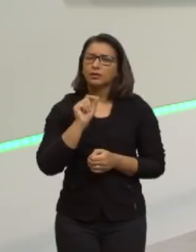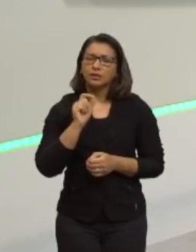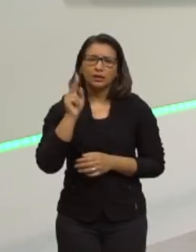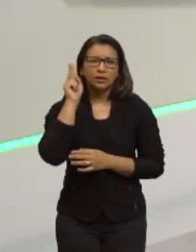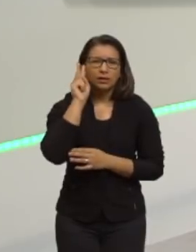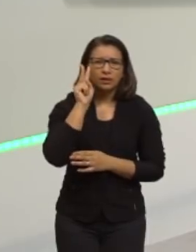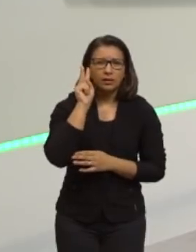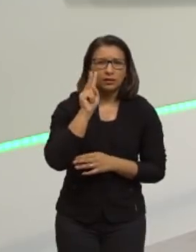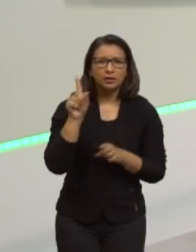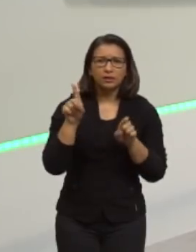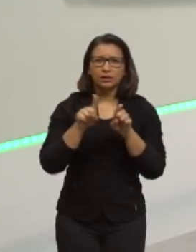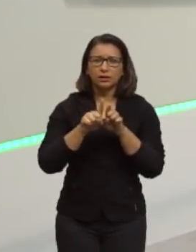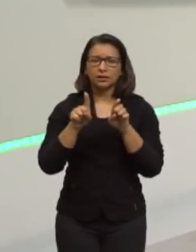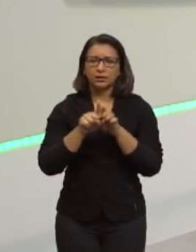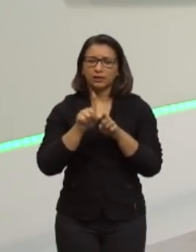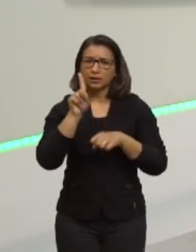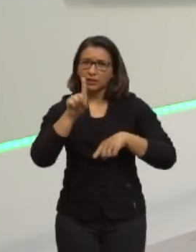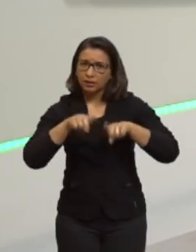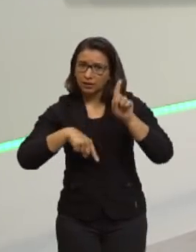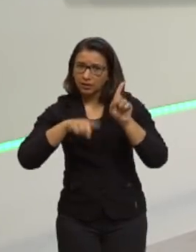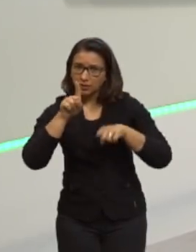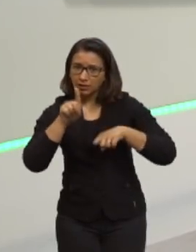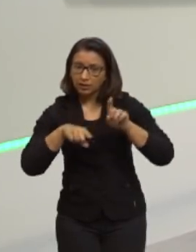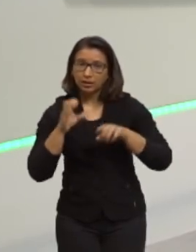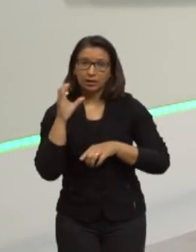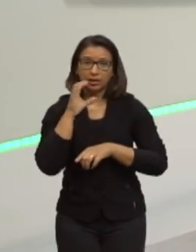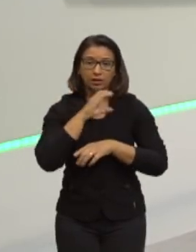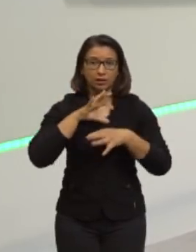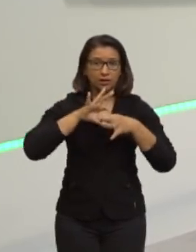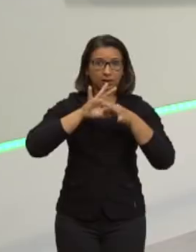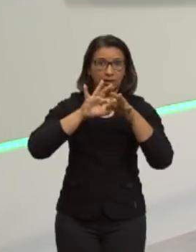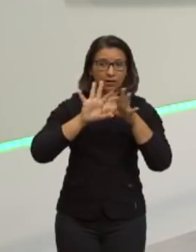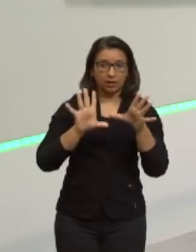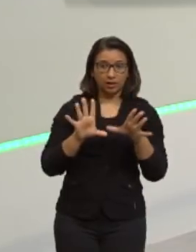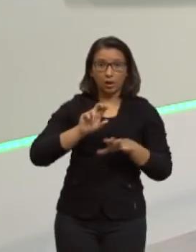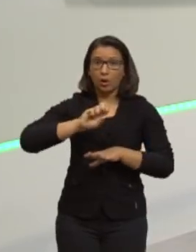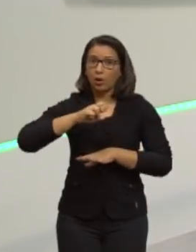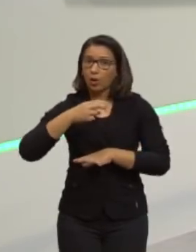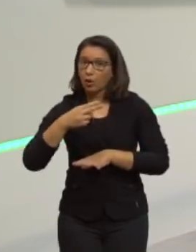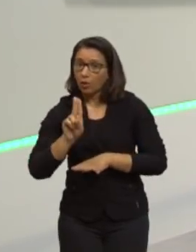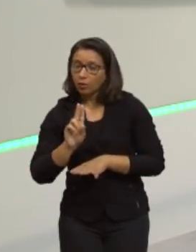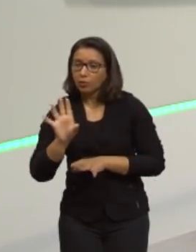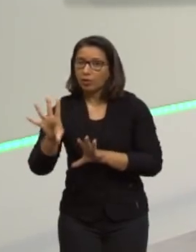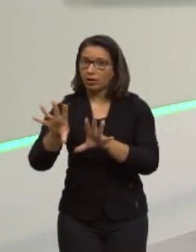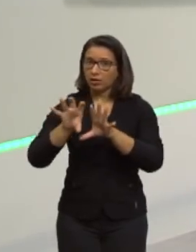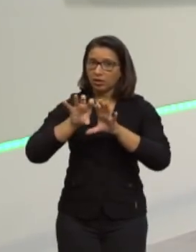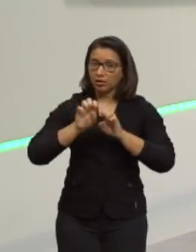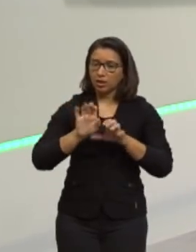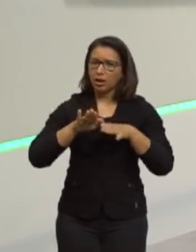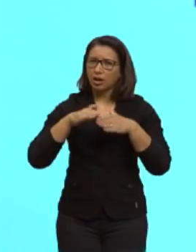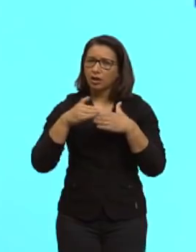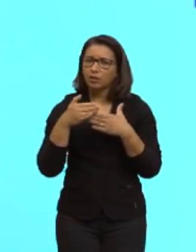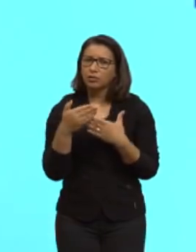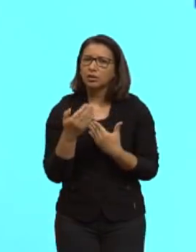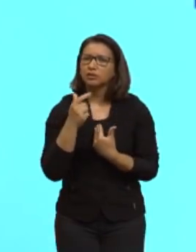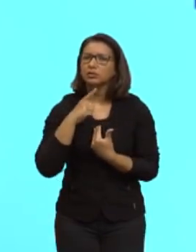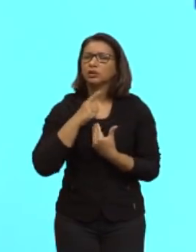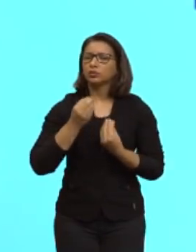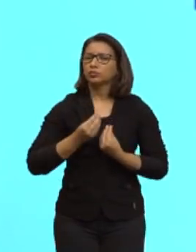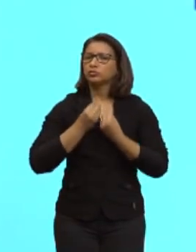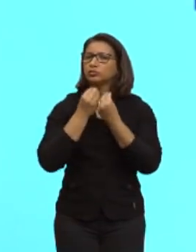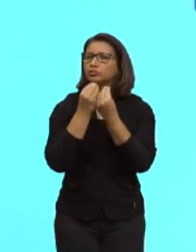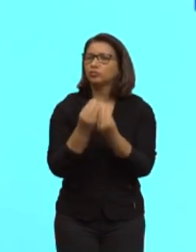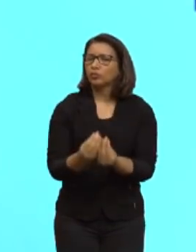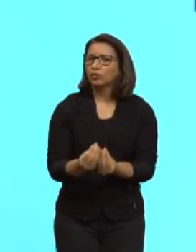lembrando que a entalpia é o calor liberado ou absorvido quando eu dom